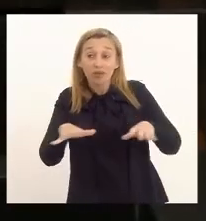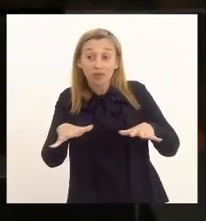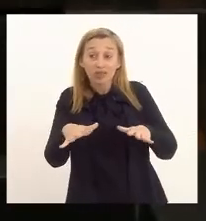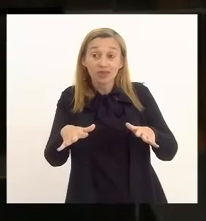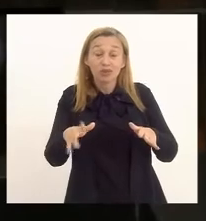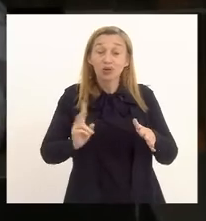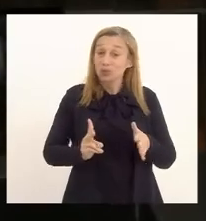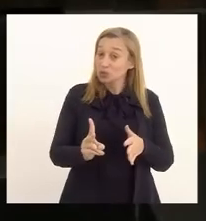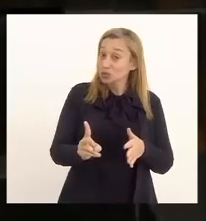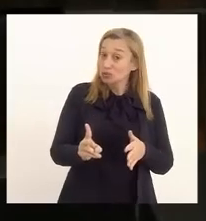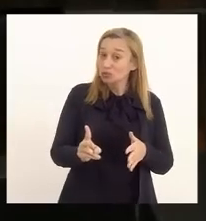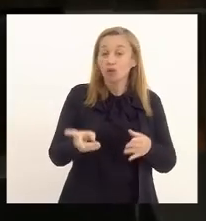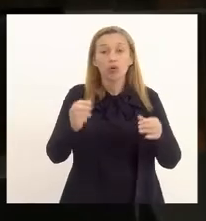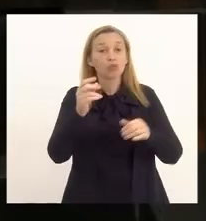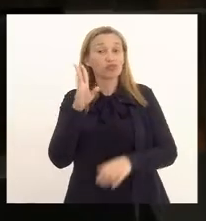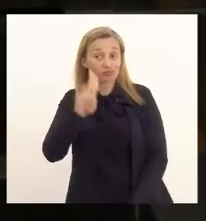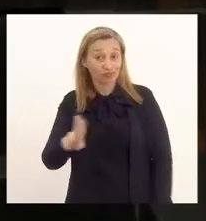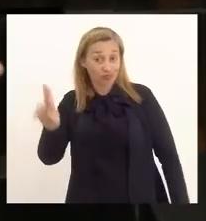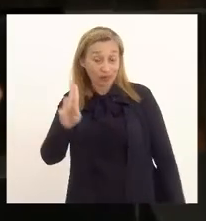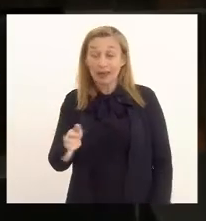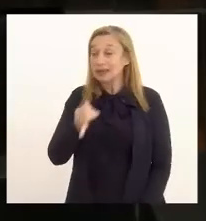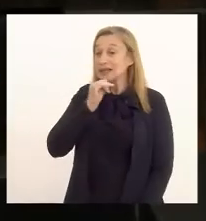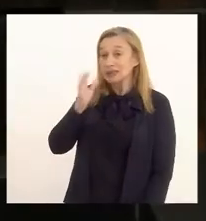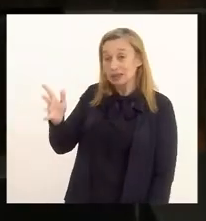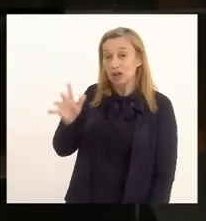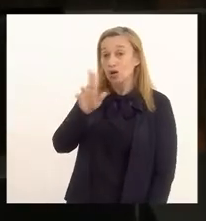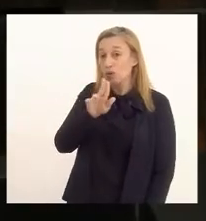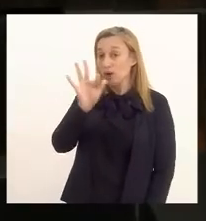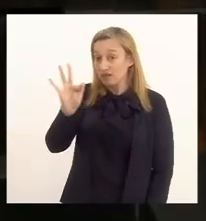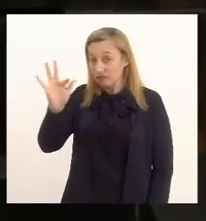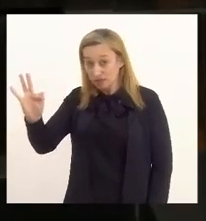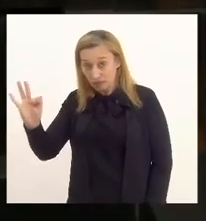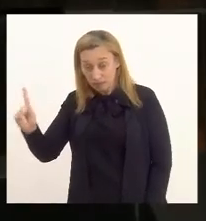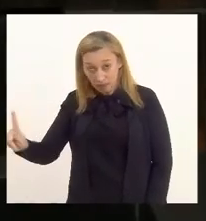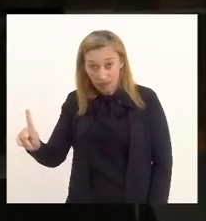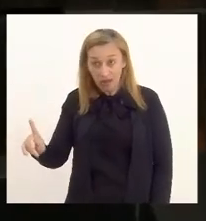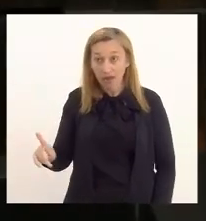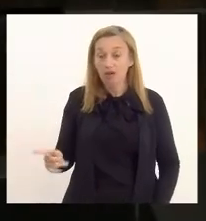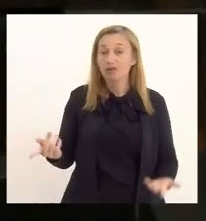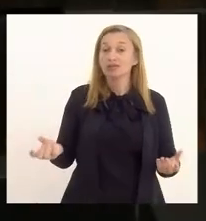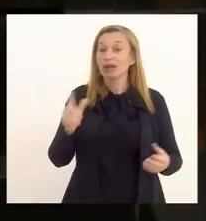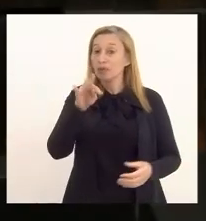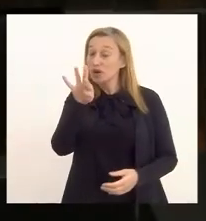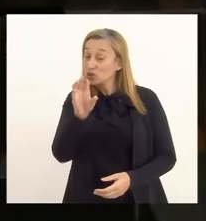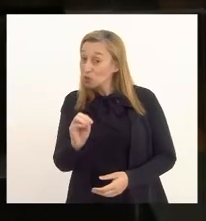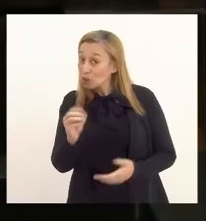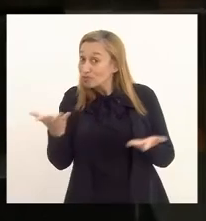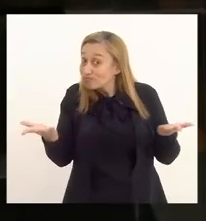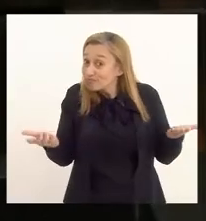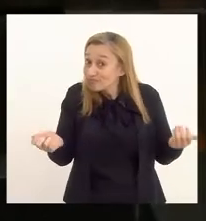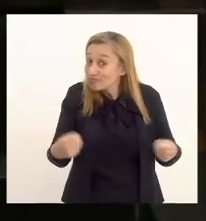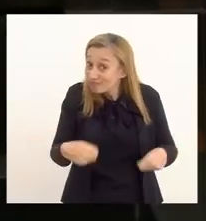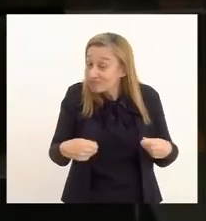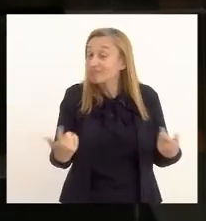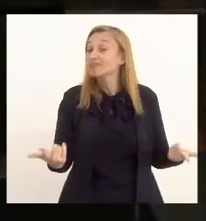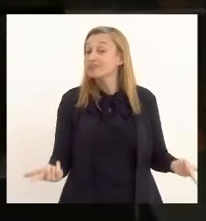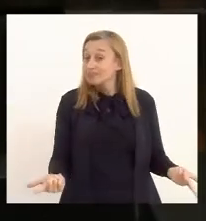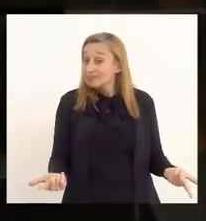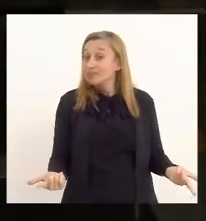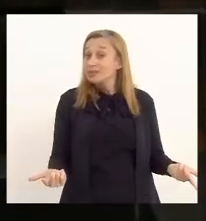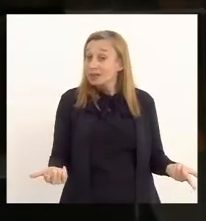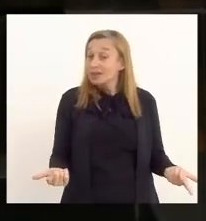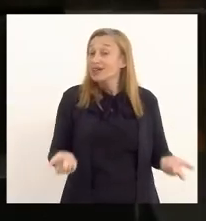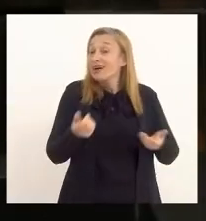curso. Numa universidade, por exemplo, como é o caso da FFP, nós temos a necessidade de laboratórios. Nós temos a necessidade